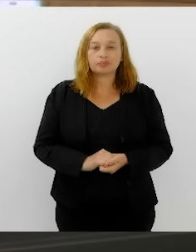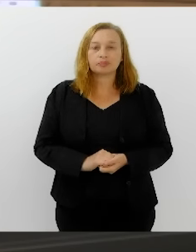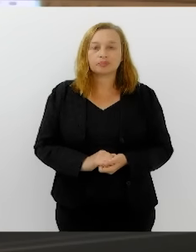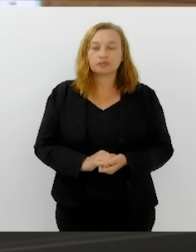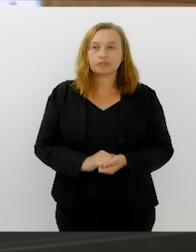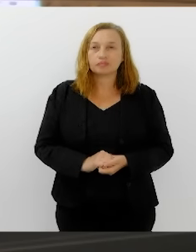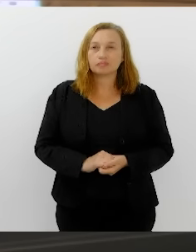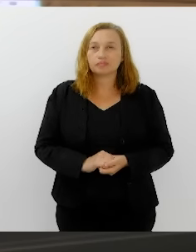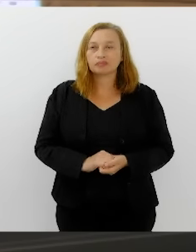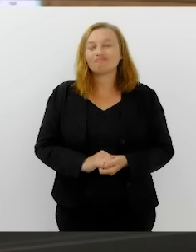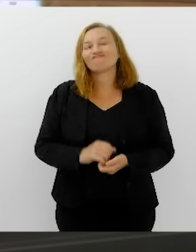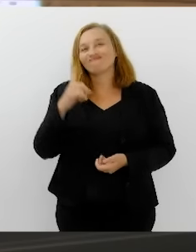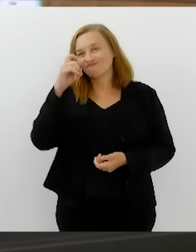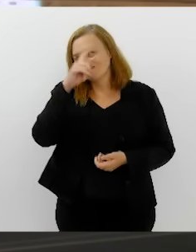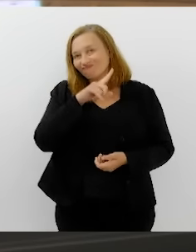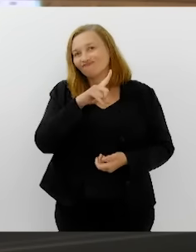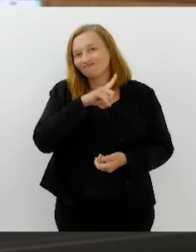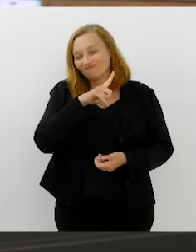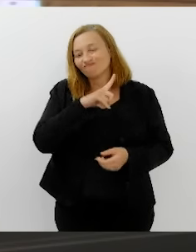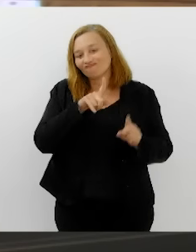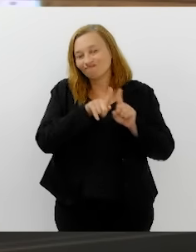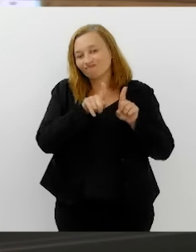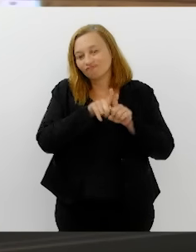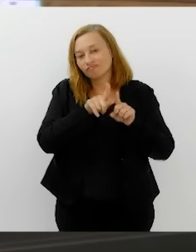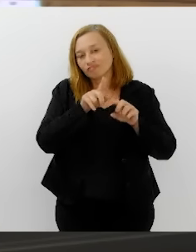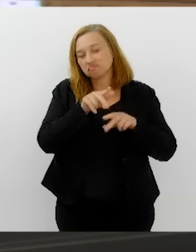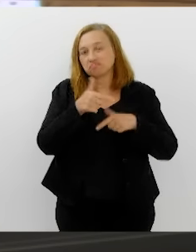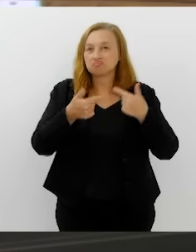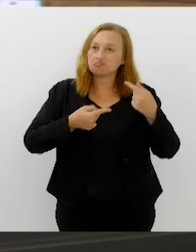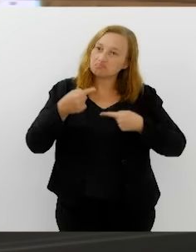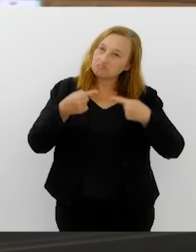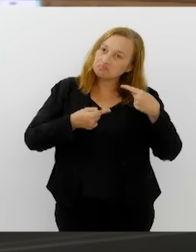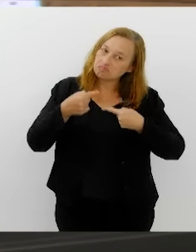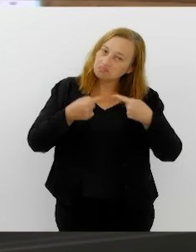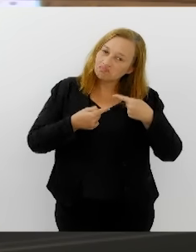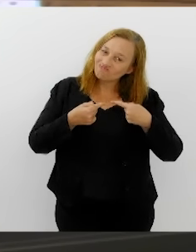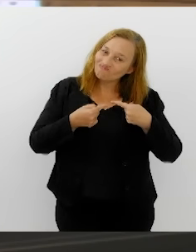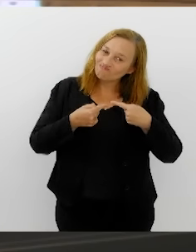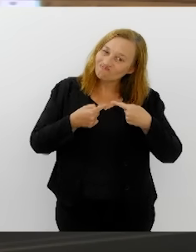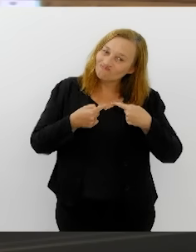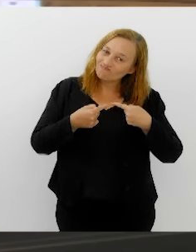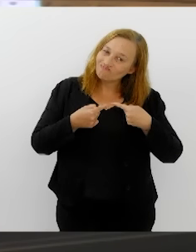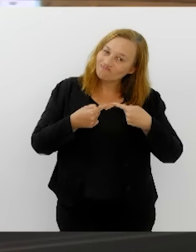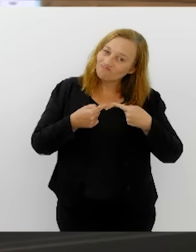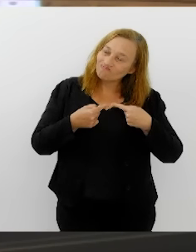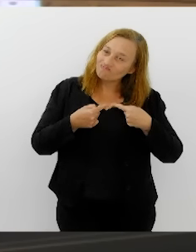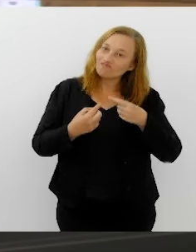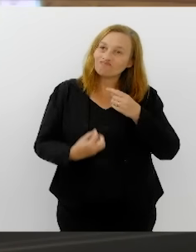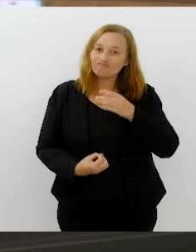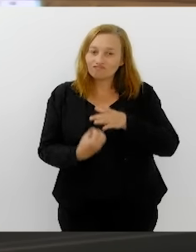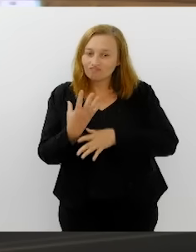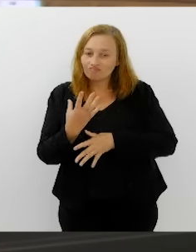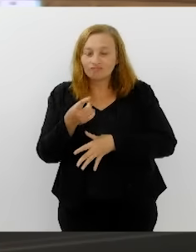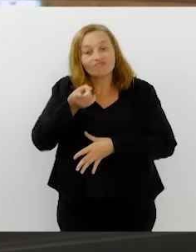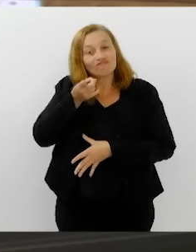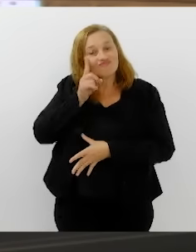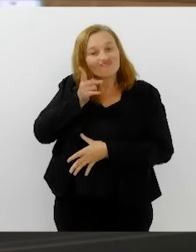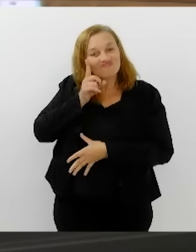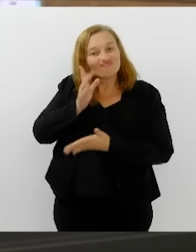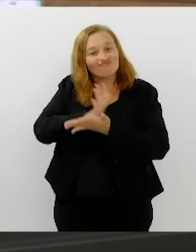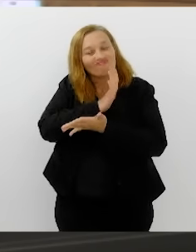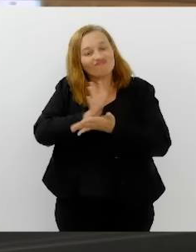passamos por muitas dificuldades também. Política é uma construção diária e que muitas vezes os